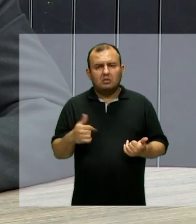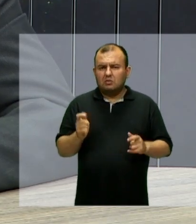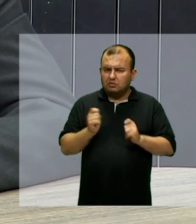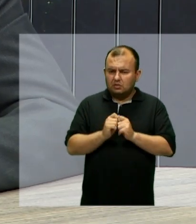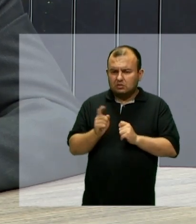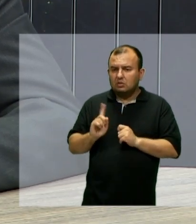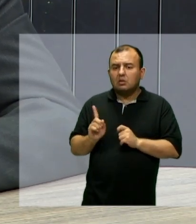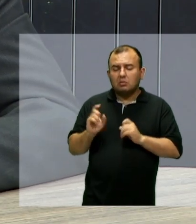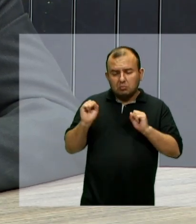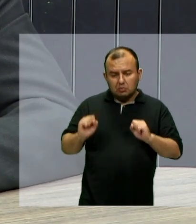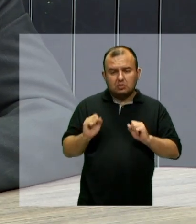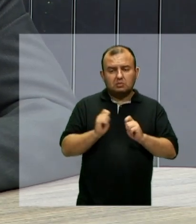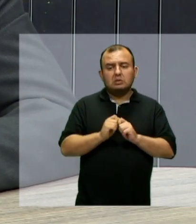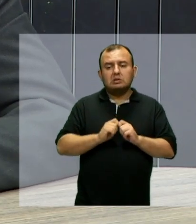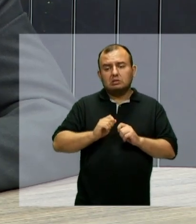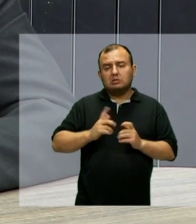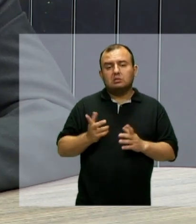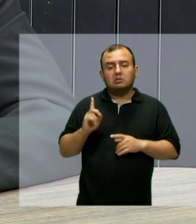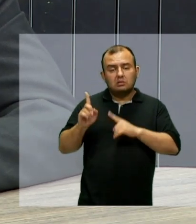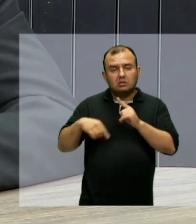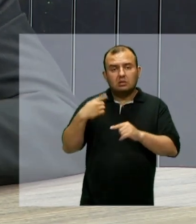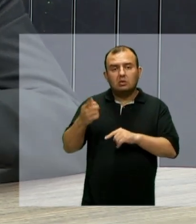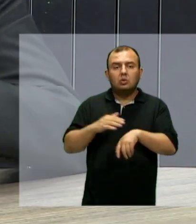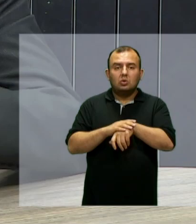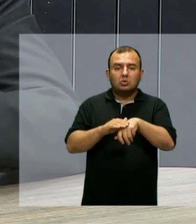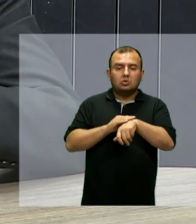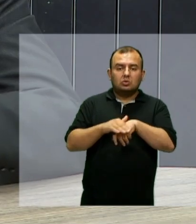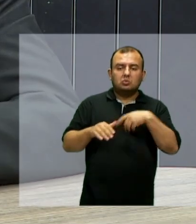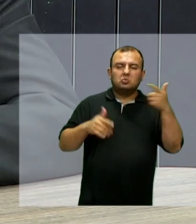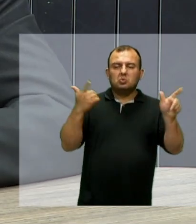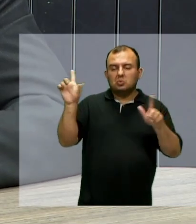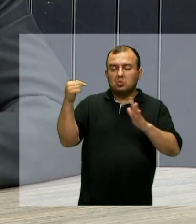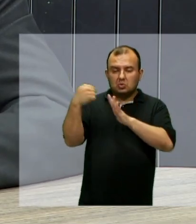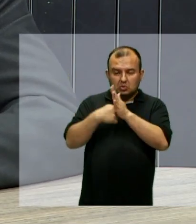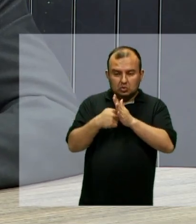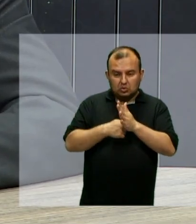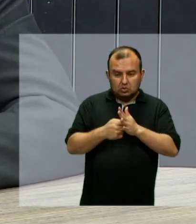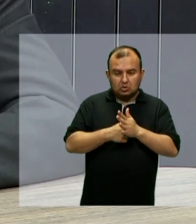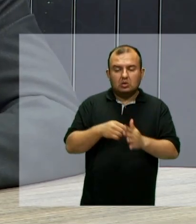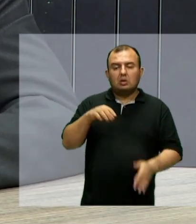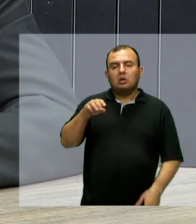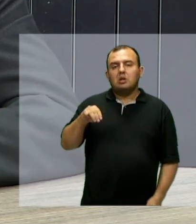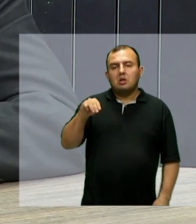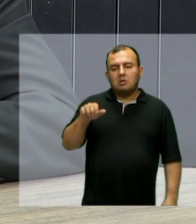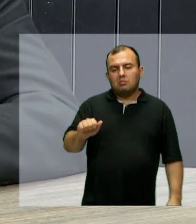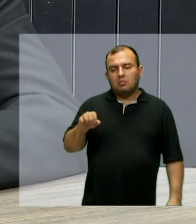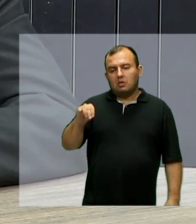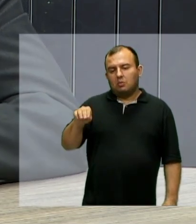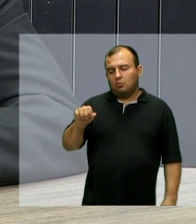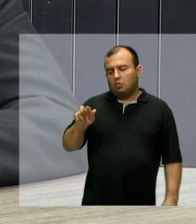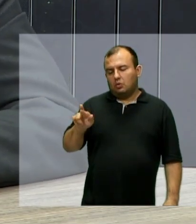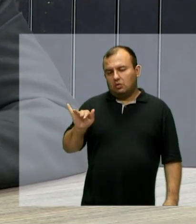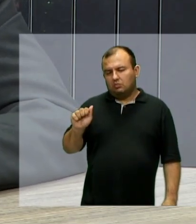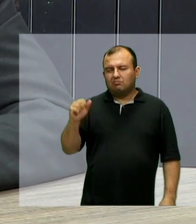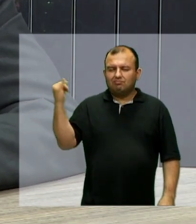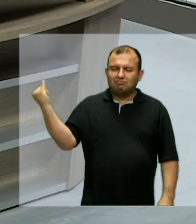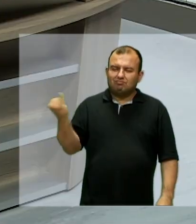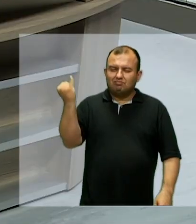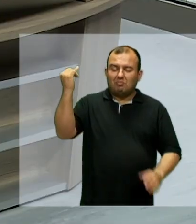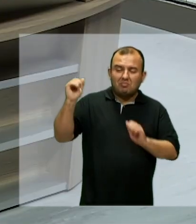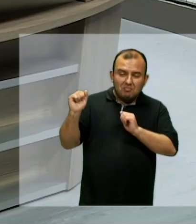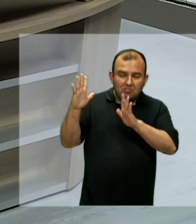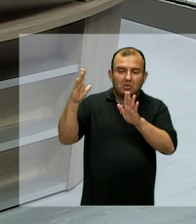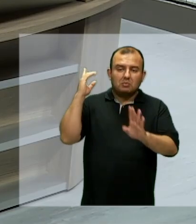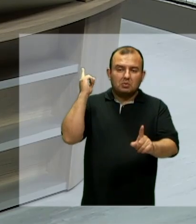realizá-la. E ainda, depois a gente poderá conversar a respeito os outros exames, mas a mamografia ainda é o padrão ouro para a gente fazer a prevenção.